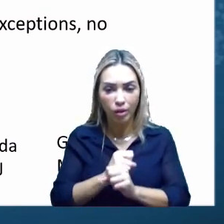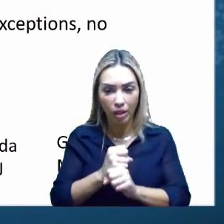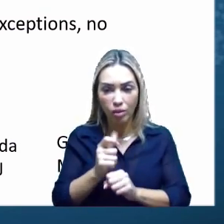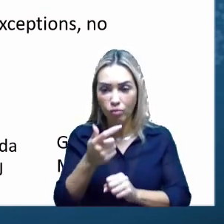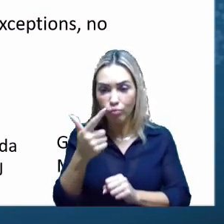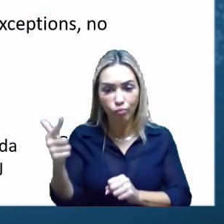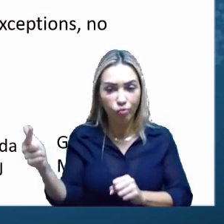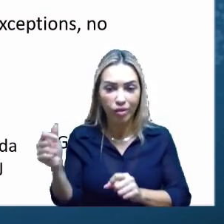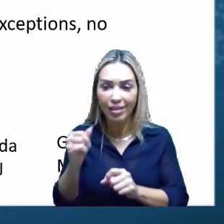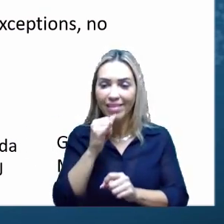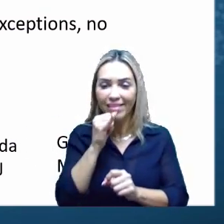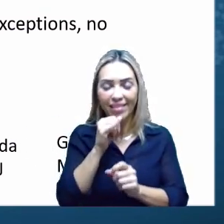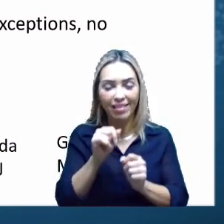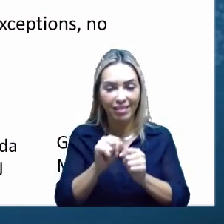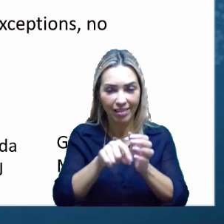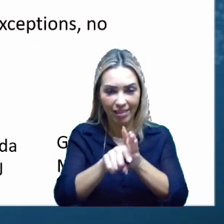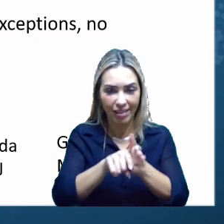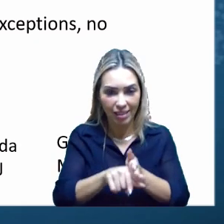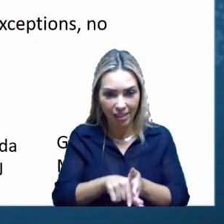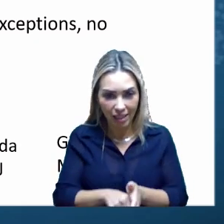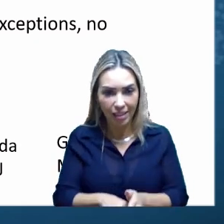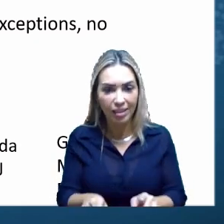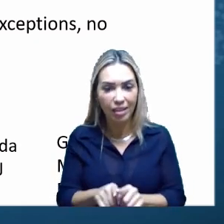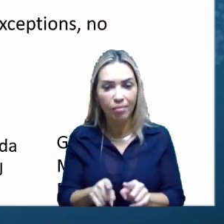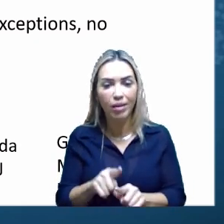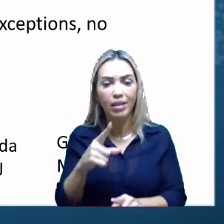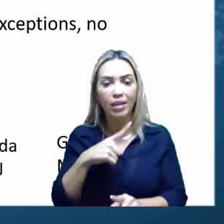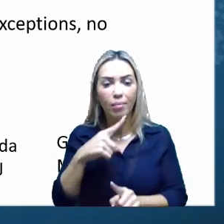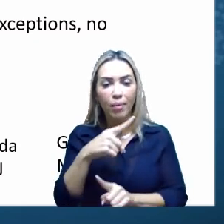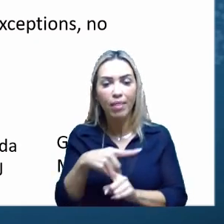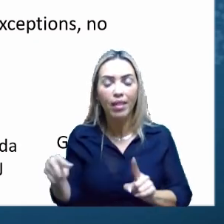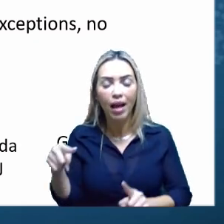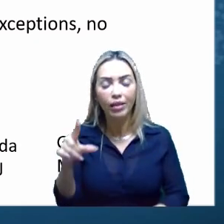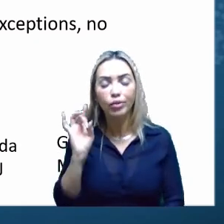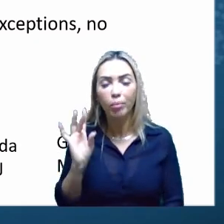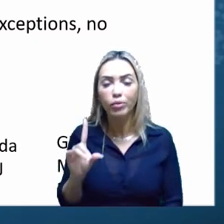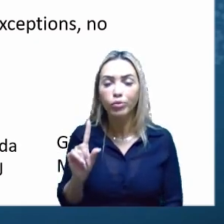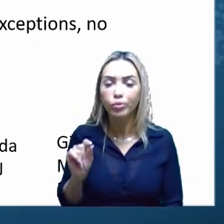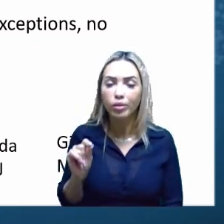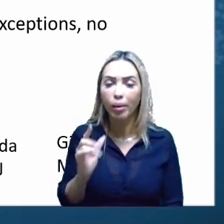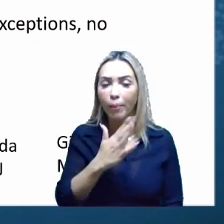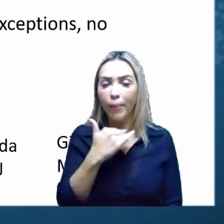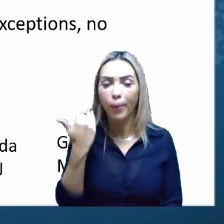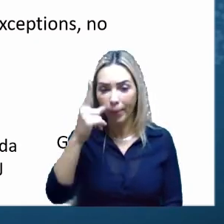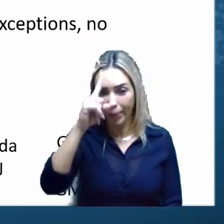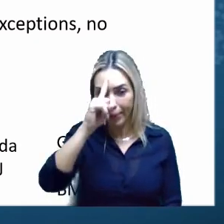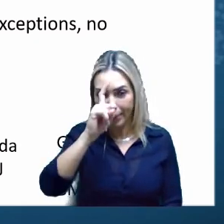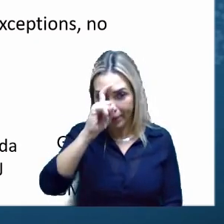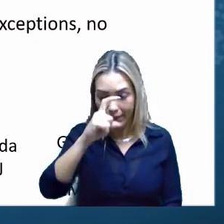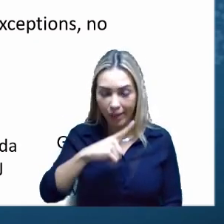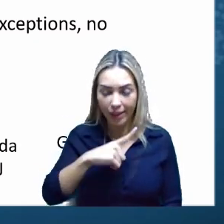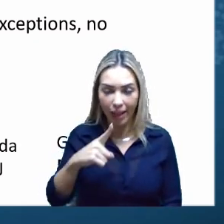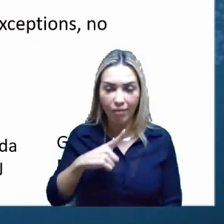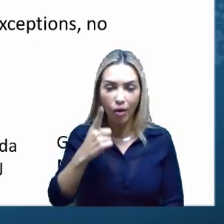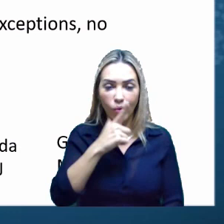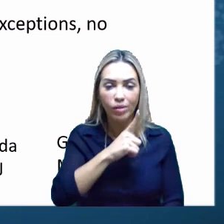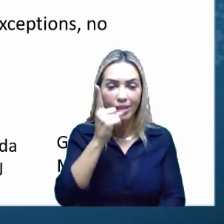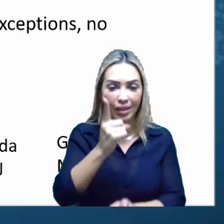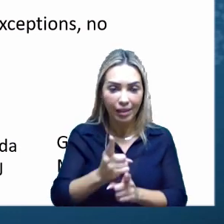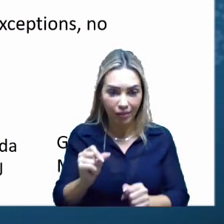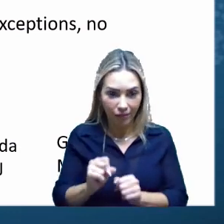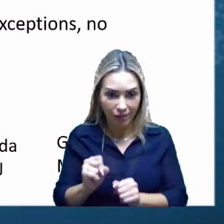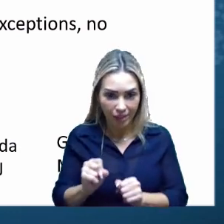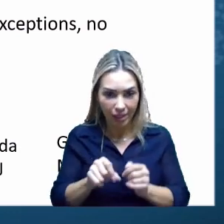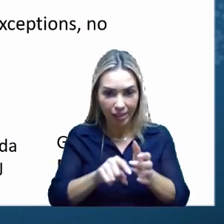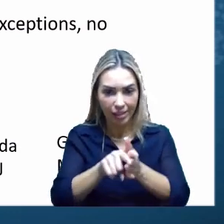feitos testes, e você também tem metade somente das mortes nos hospitais estavam sendo testadas,